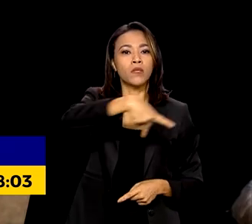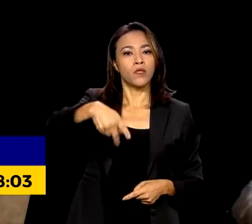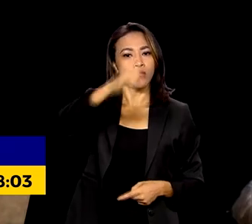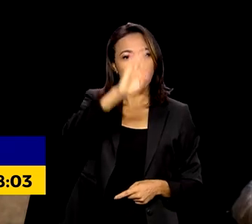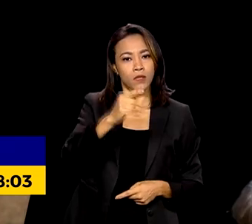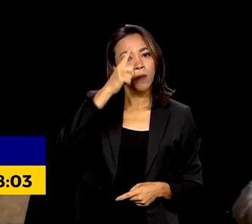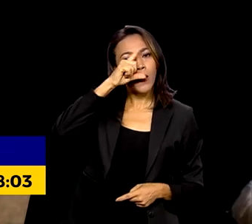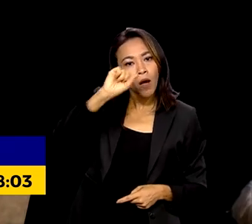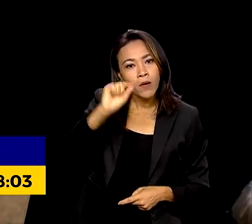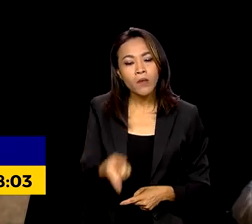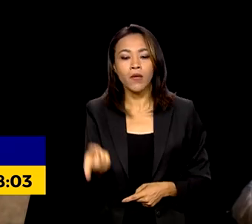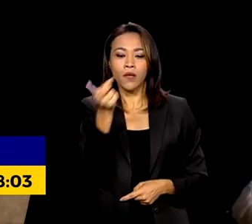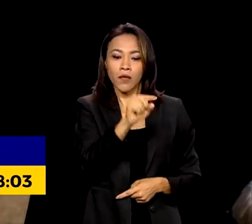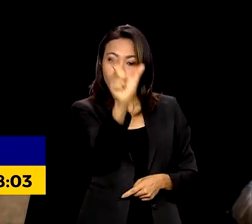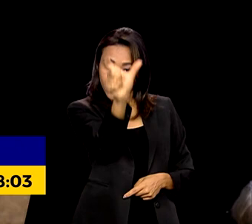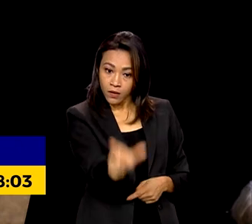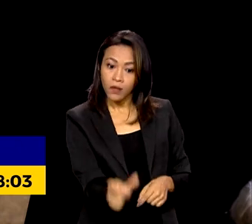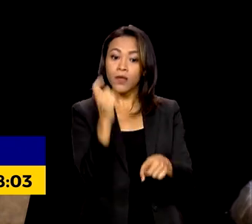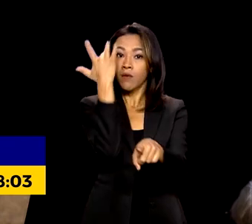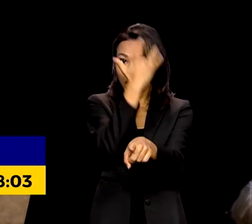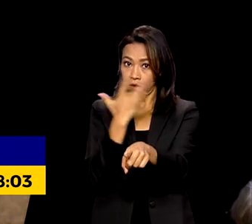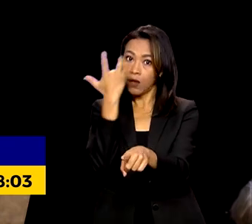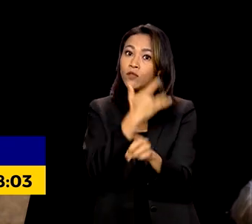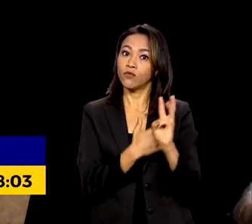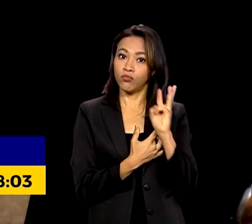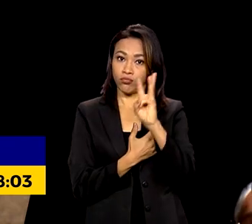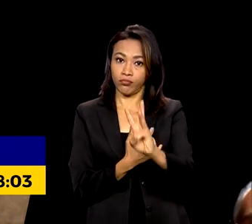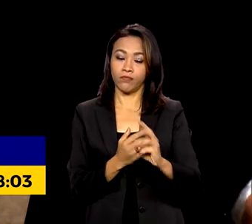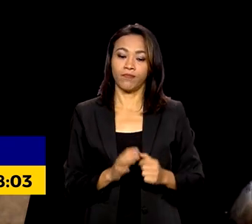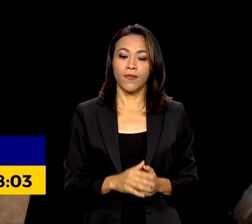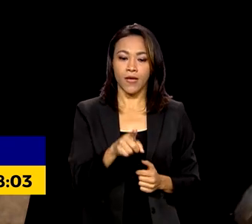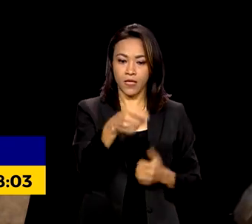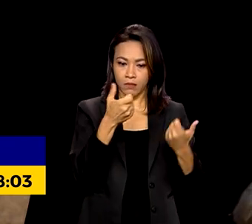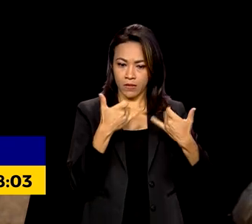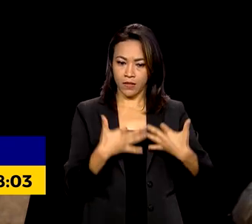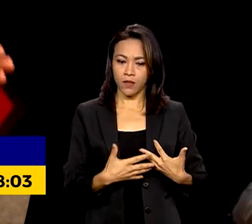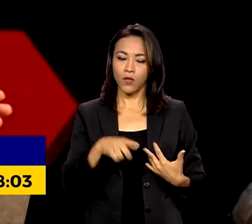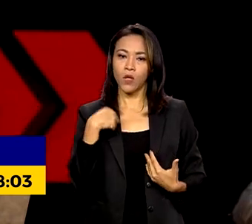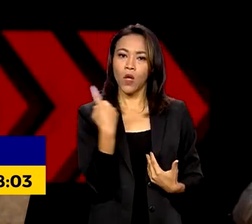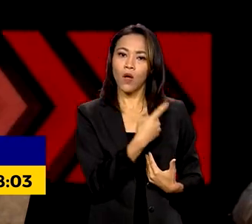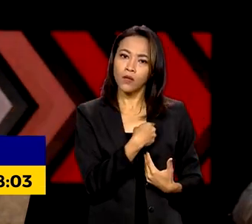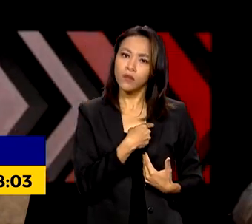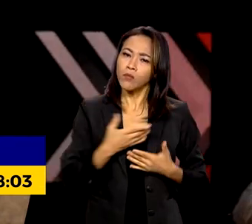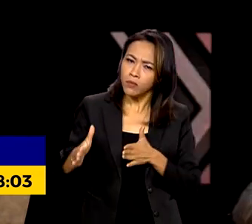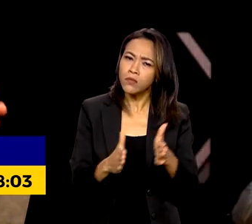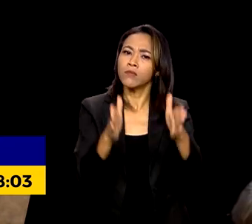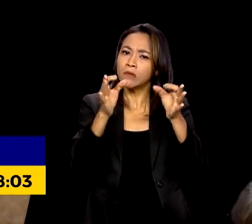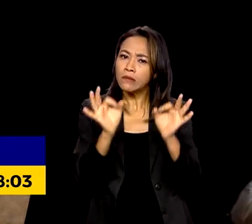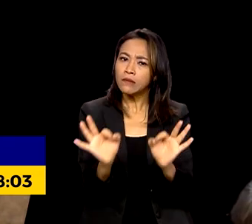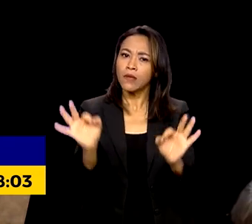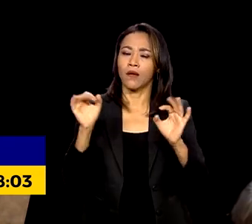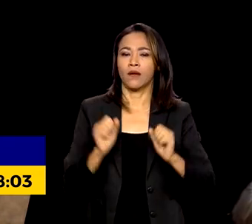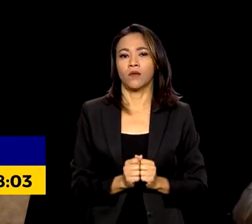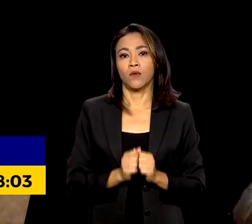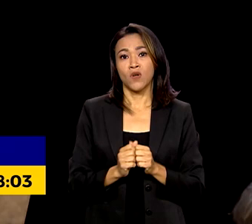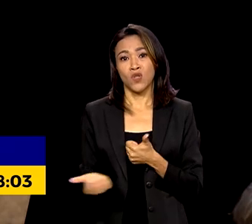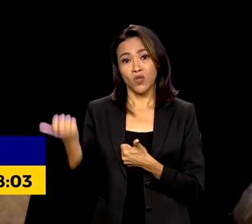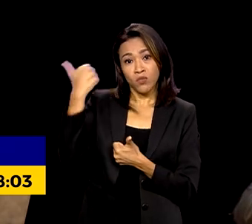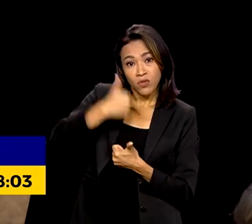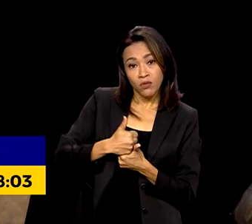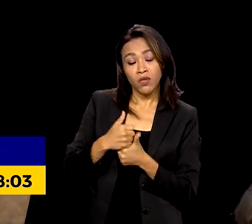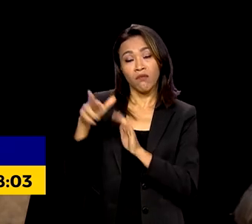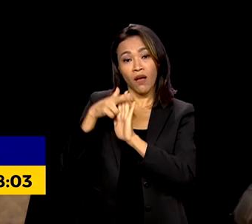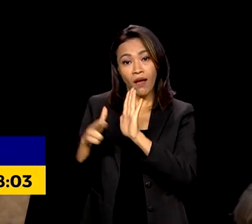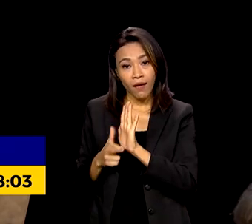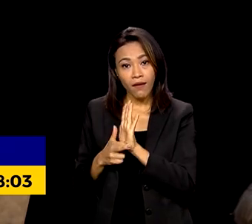e o ministro da Fazenda, Fernando Haddad. Nós estamos no caminho certo, substituindo uma regra fiscal anacrônica por